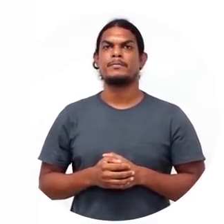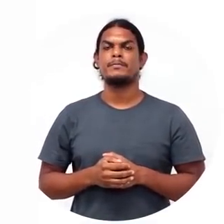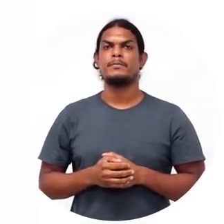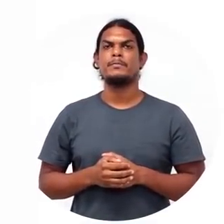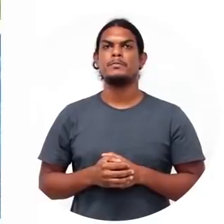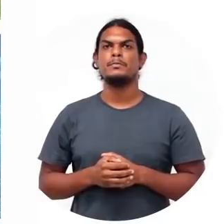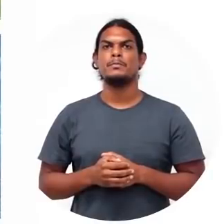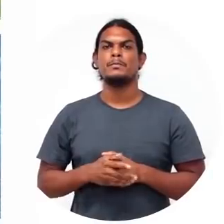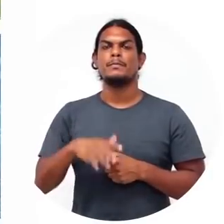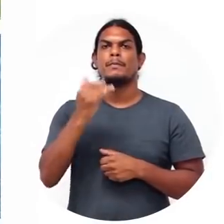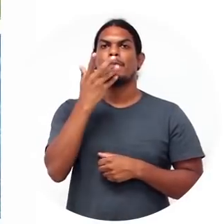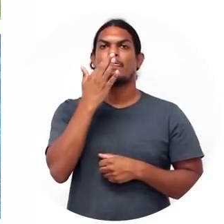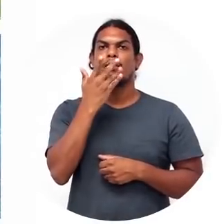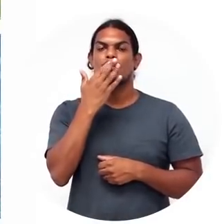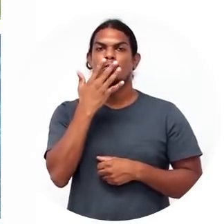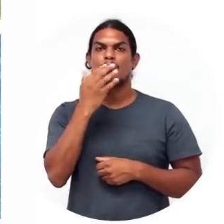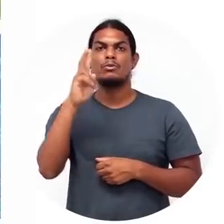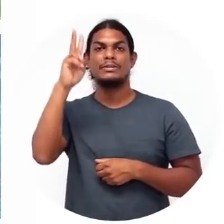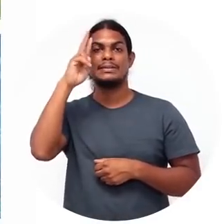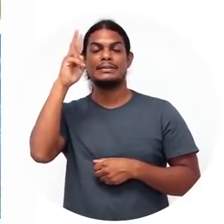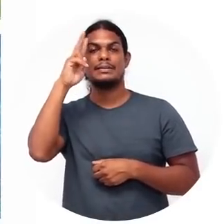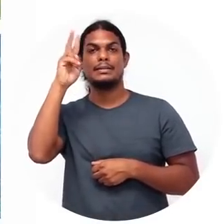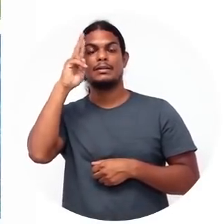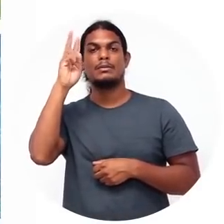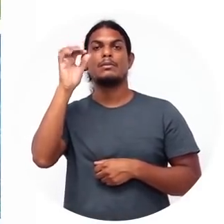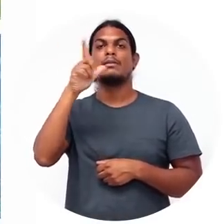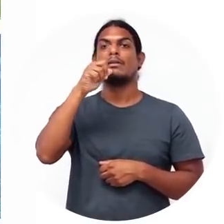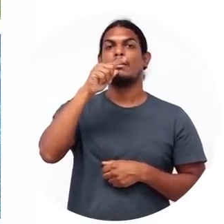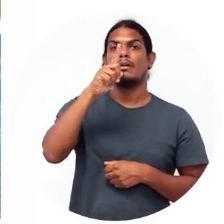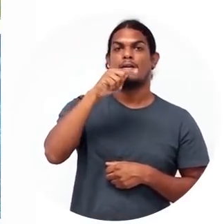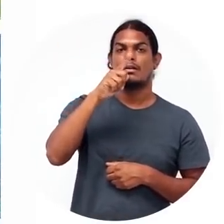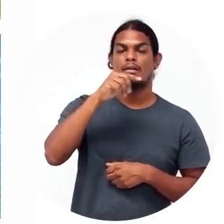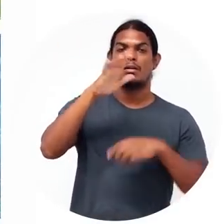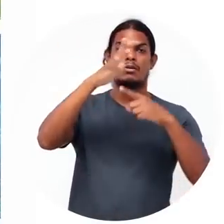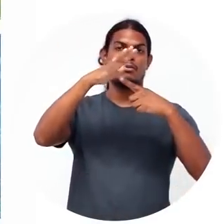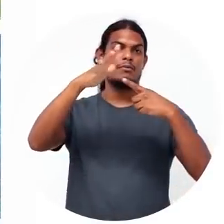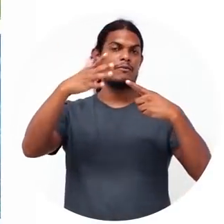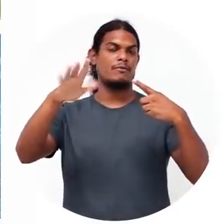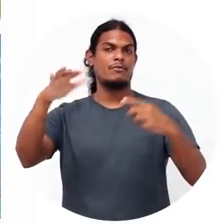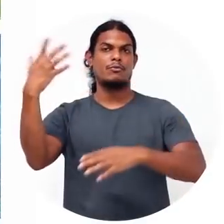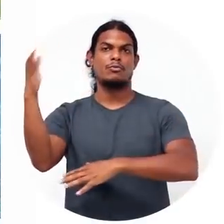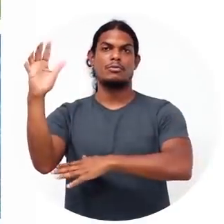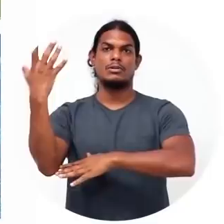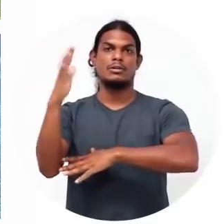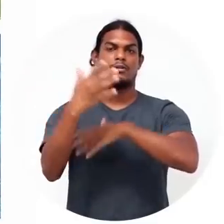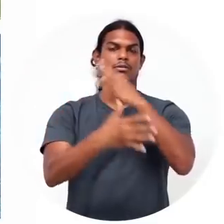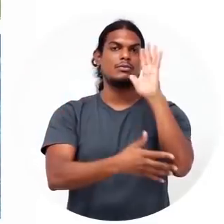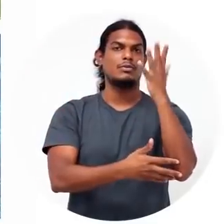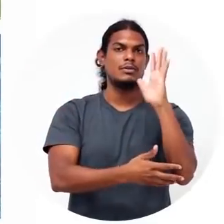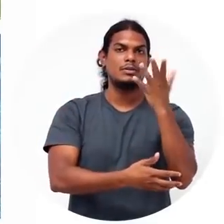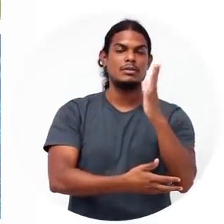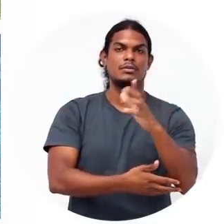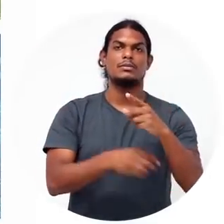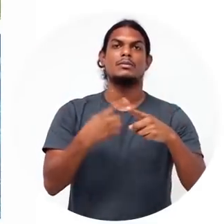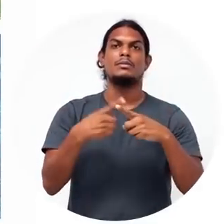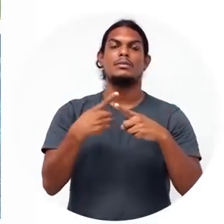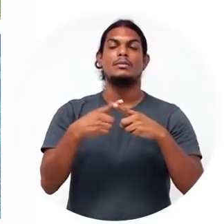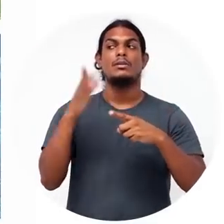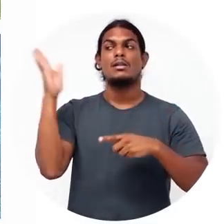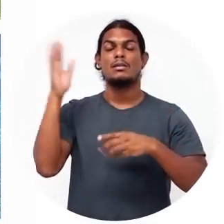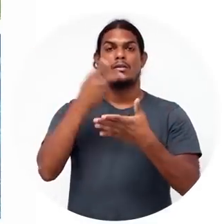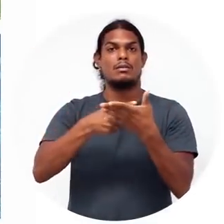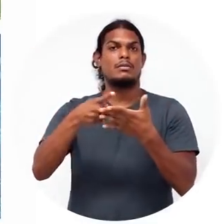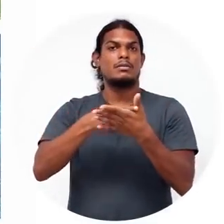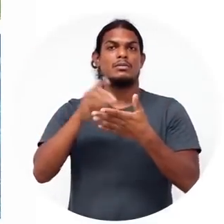tranquilidade. São cores que remetem à água, a folhas, à natureza, por isso que elas têm... eu trouxe aqui